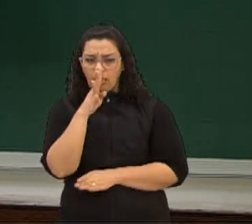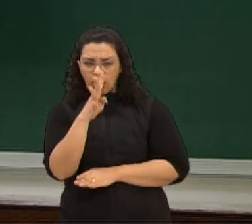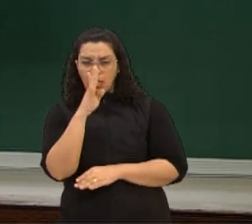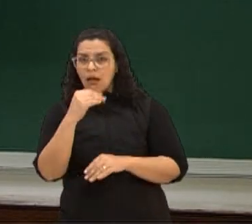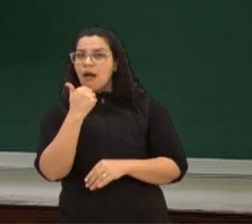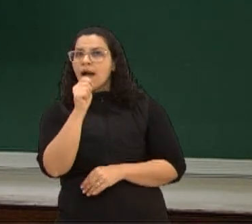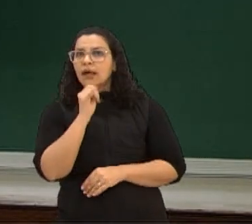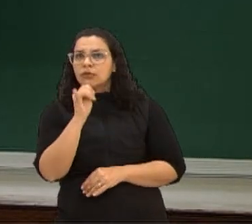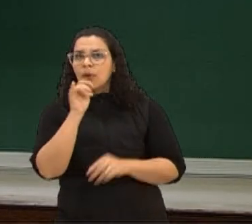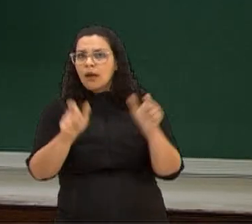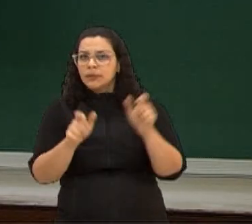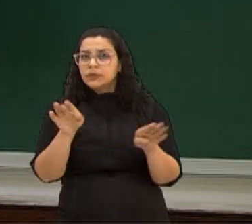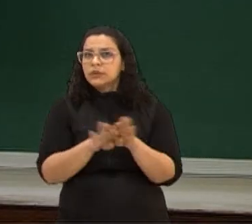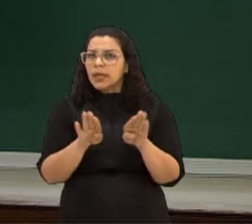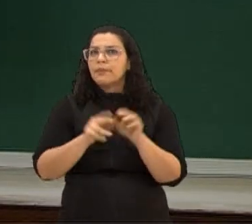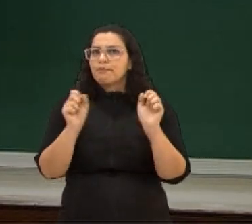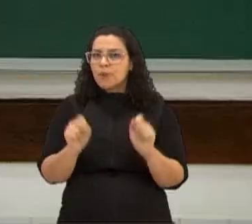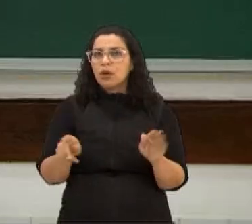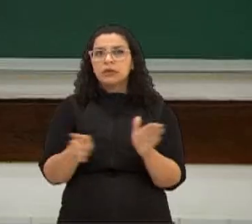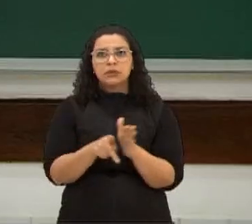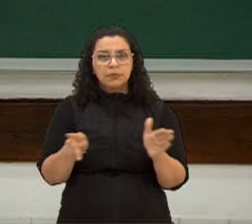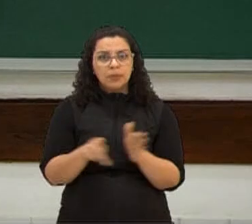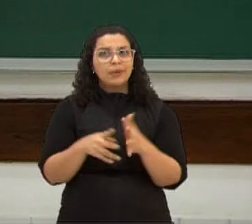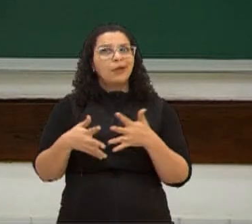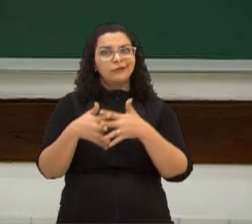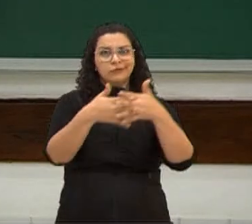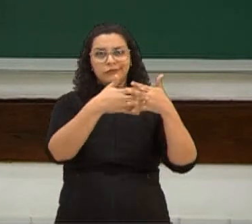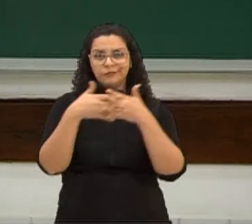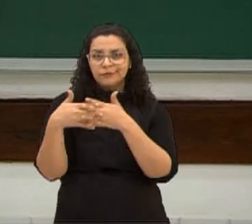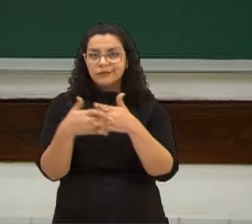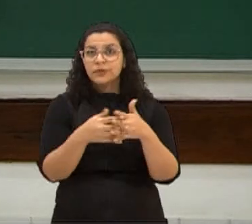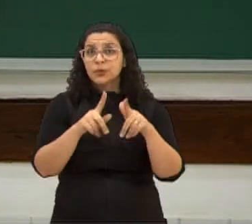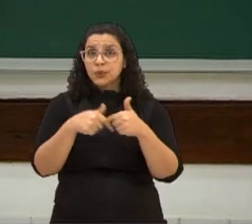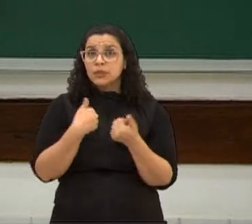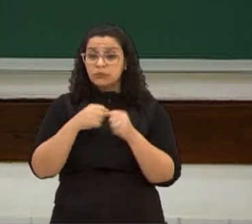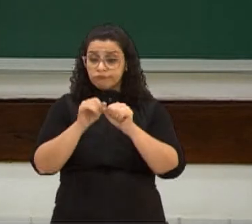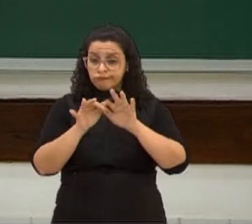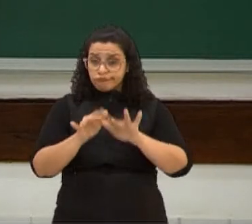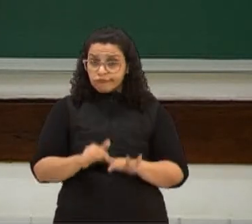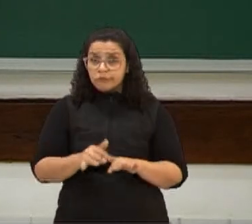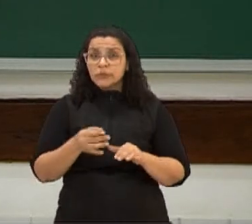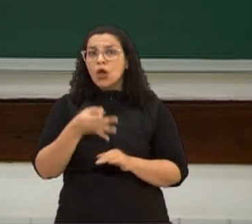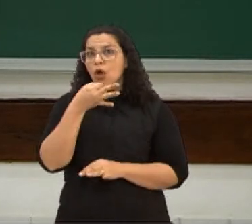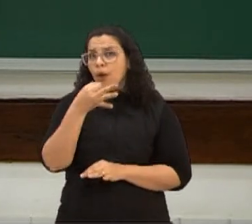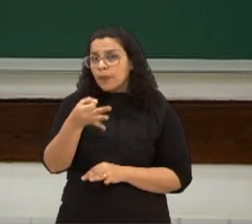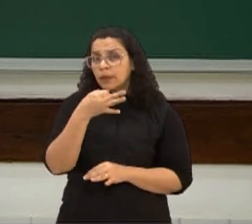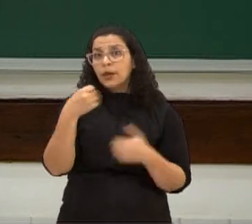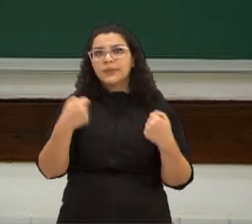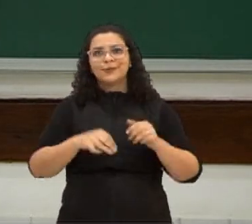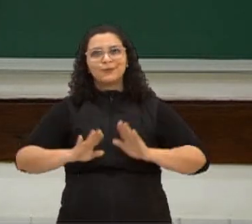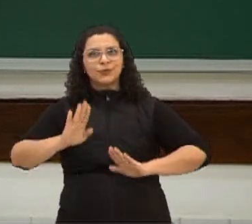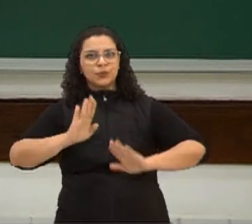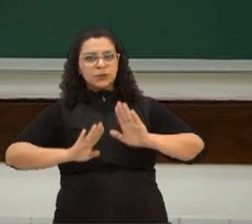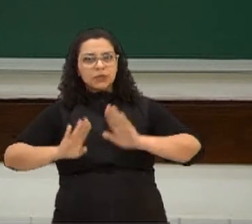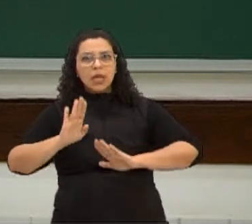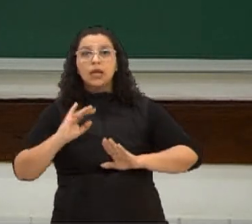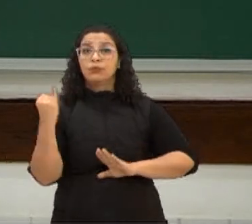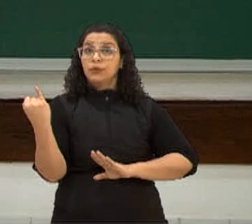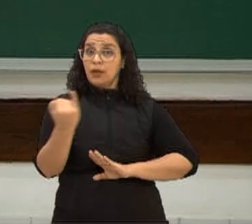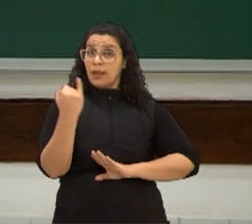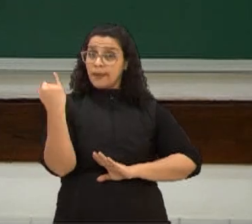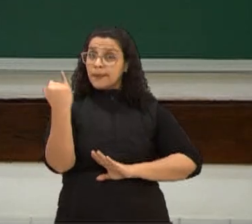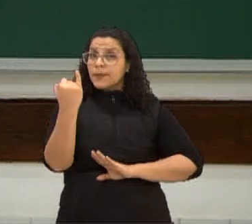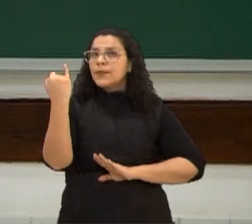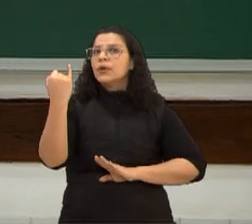atacar as pessoas, porque tudo isso pode virar uma confusão. Então, esses comentários argumentativos, eles são muito importantes